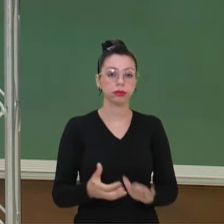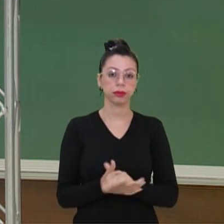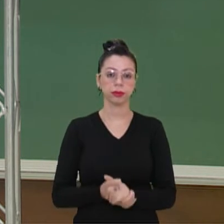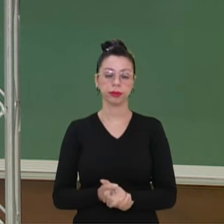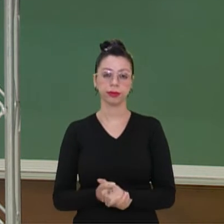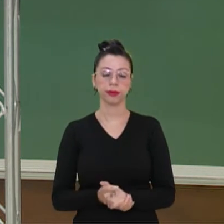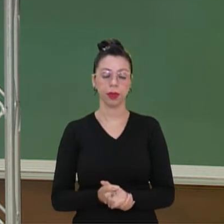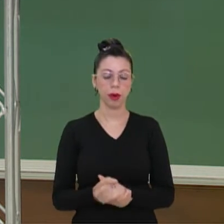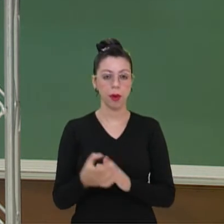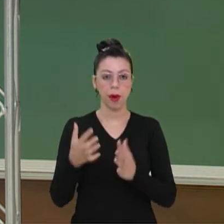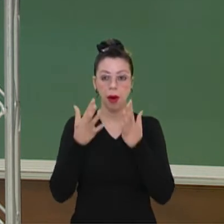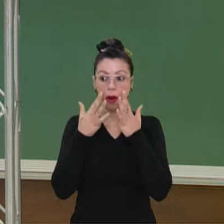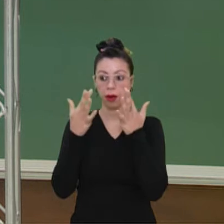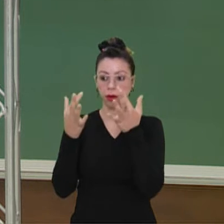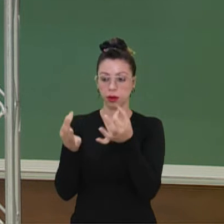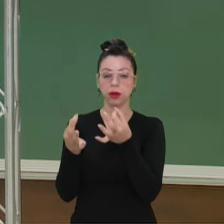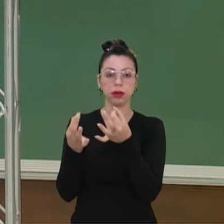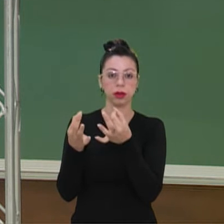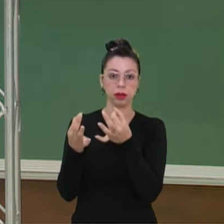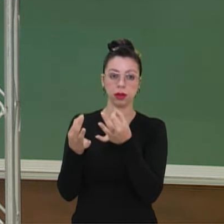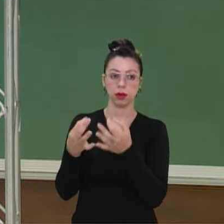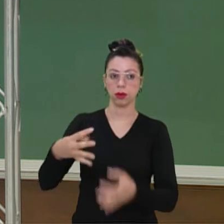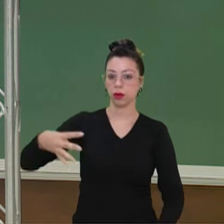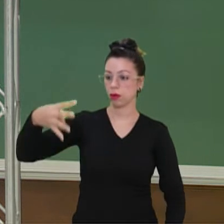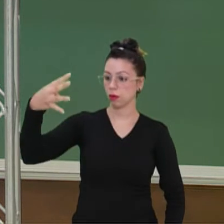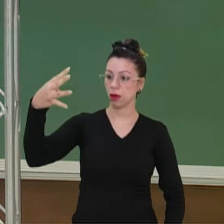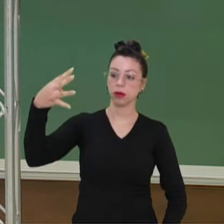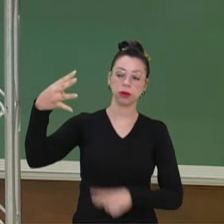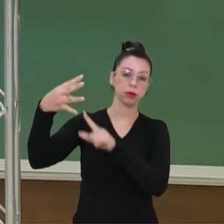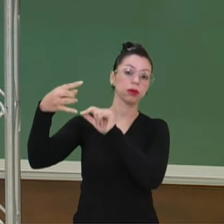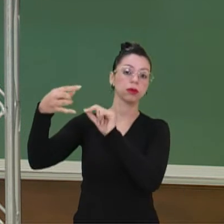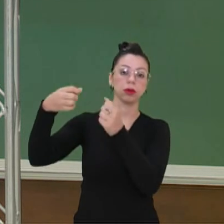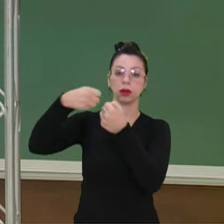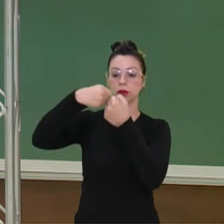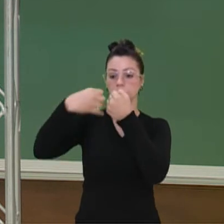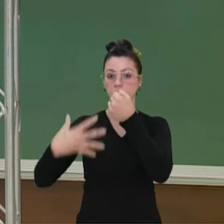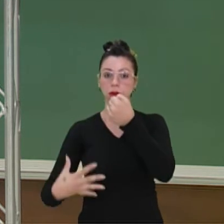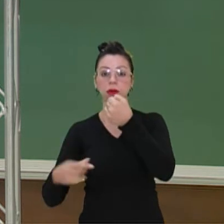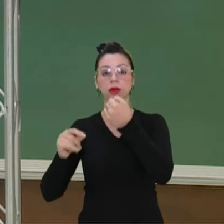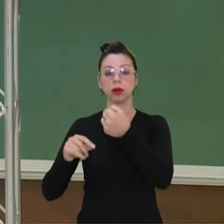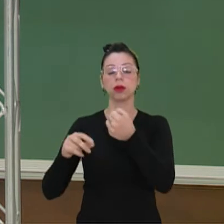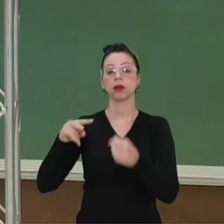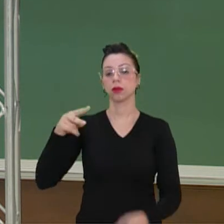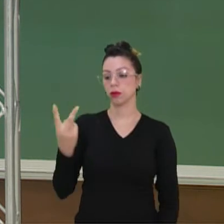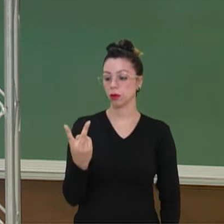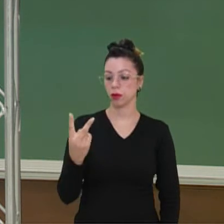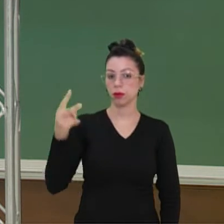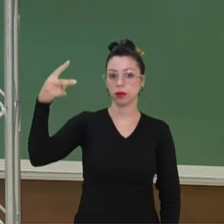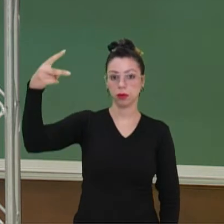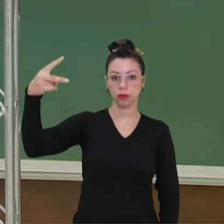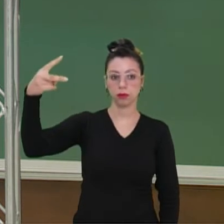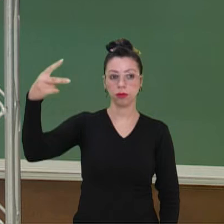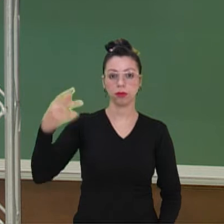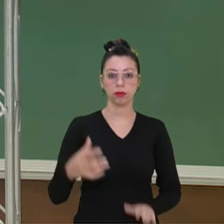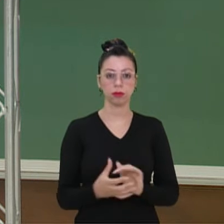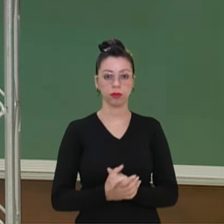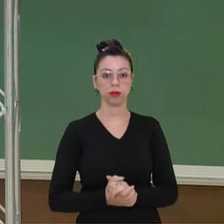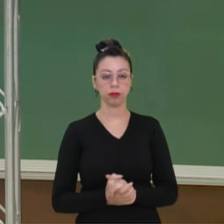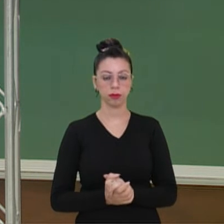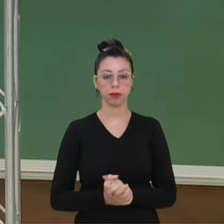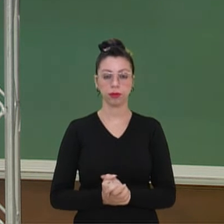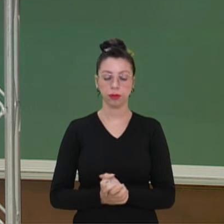que o 4 aqui, ó, eu fatoro ele e fica 2 elevado ao quadrado. Tá? Mesma coisa, tranquilo? Vamos continuar.